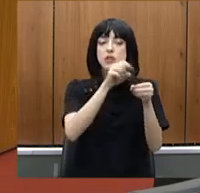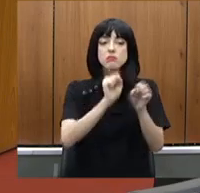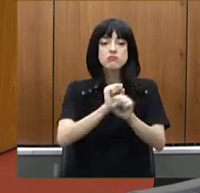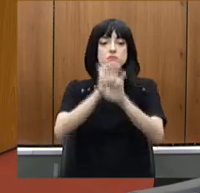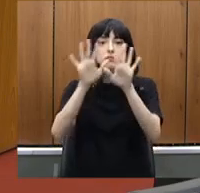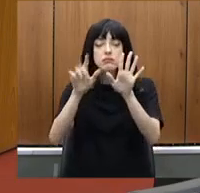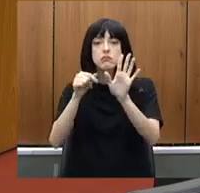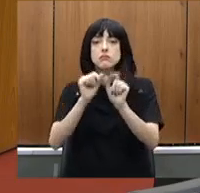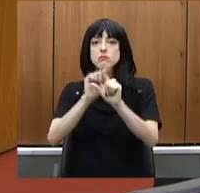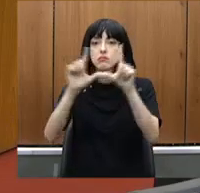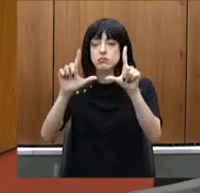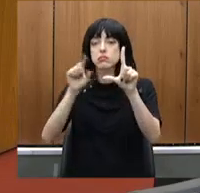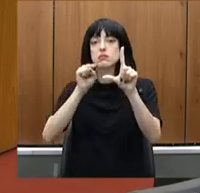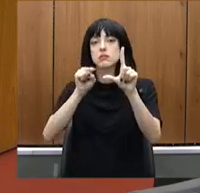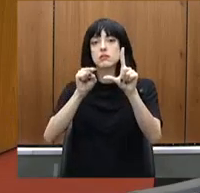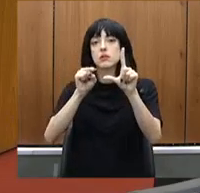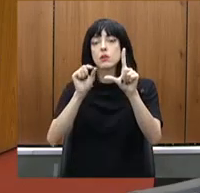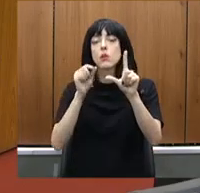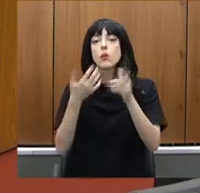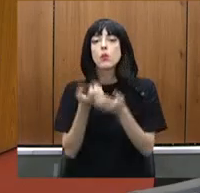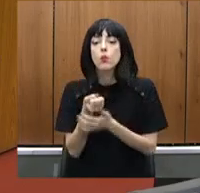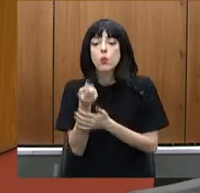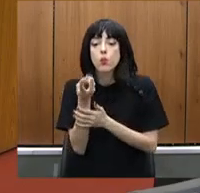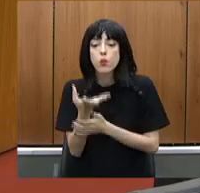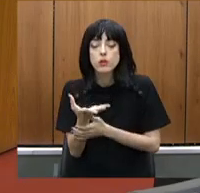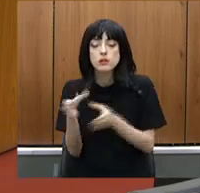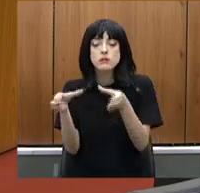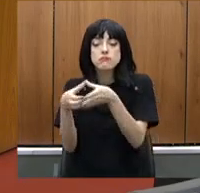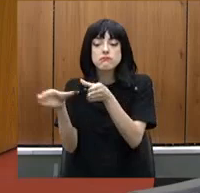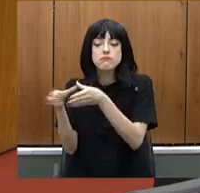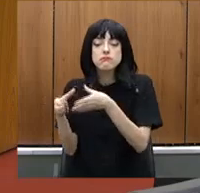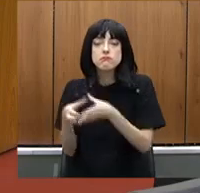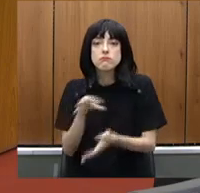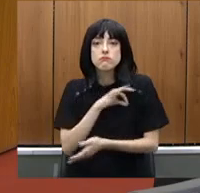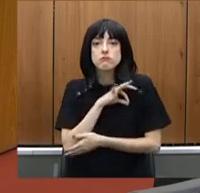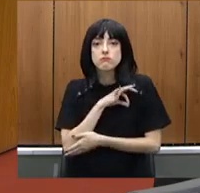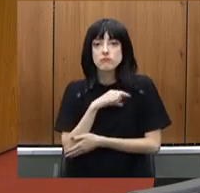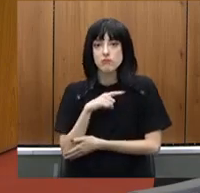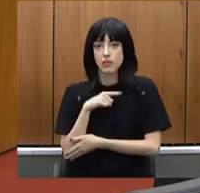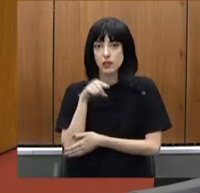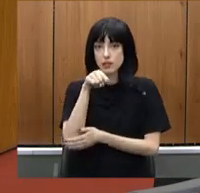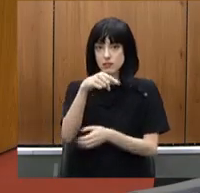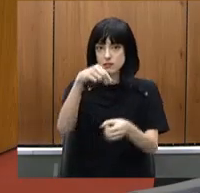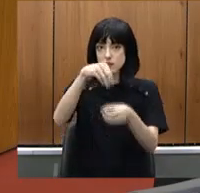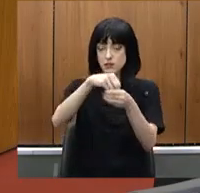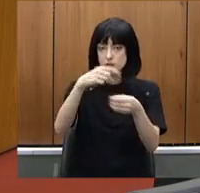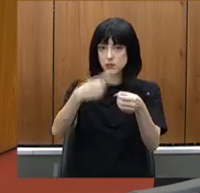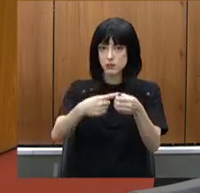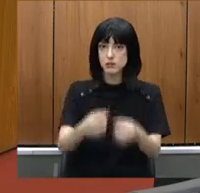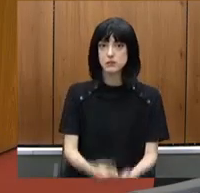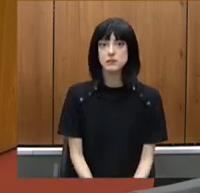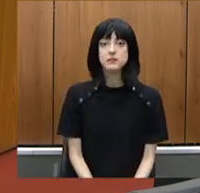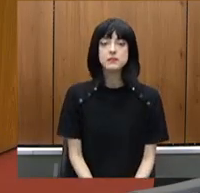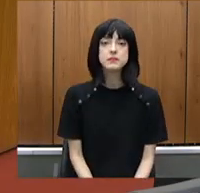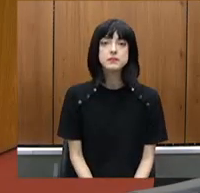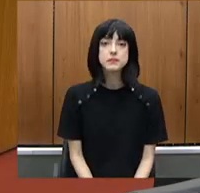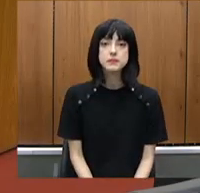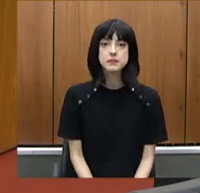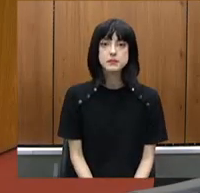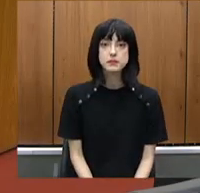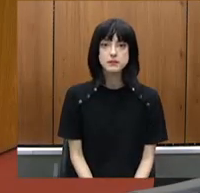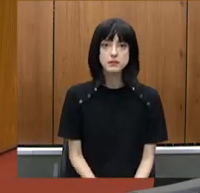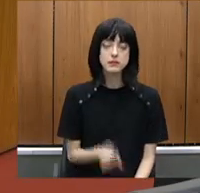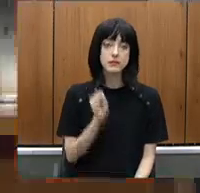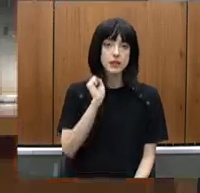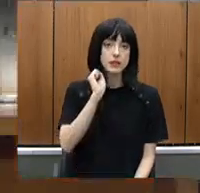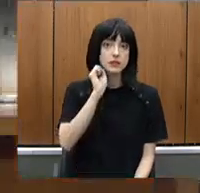Assim começa a destacar chama atenção e a gente determina uma uma operação uma atuação específica é sobre aquele